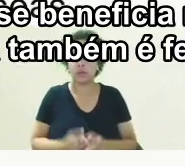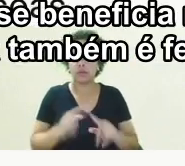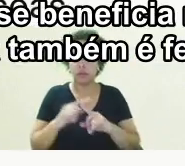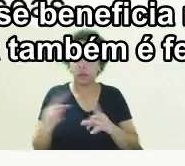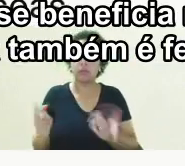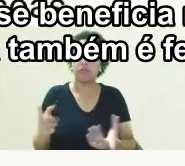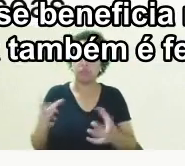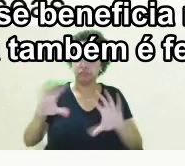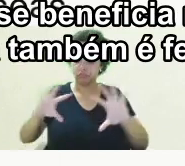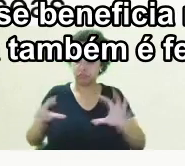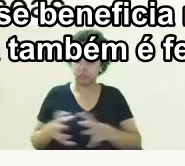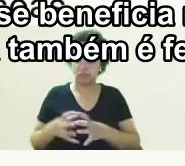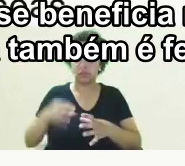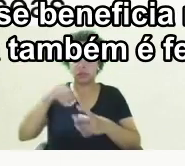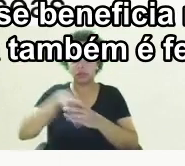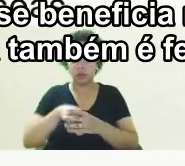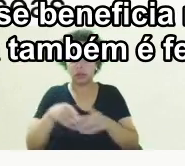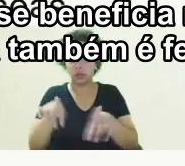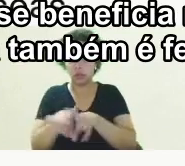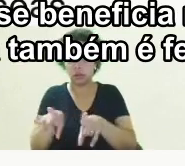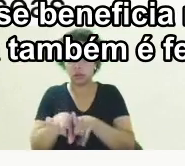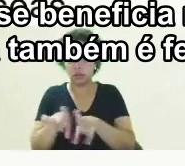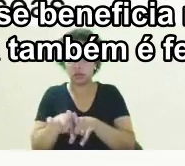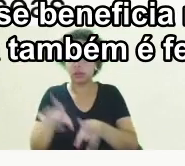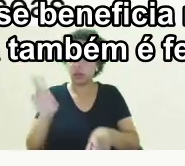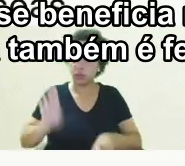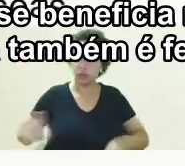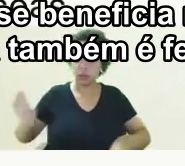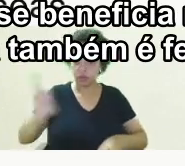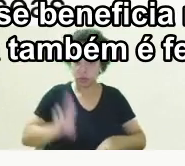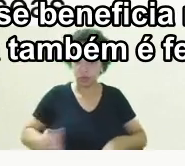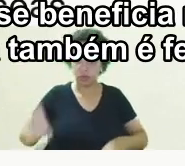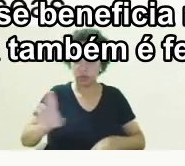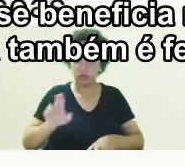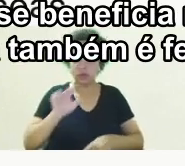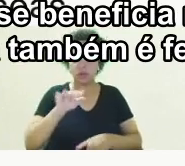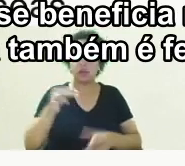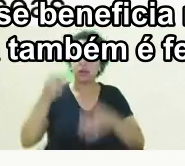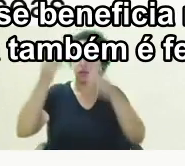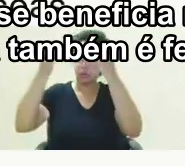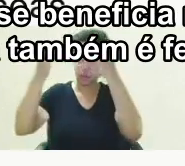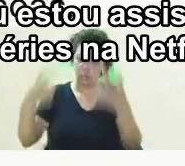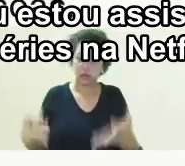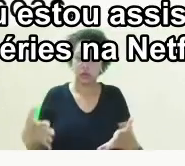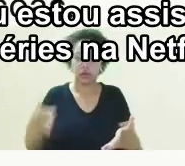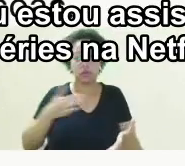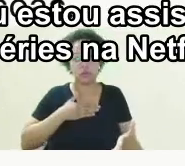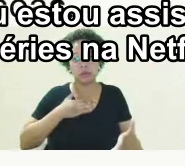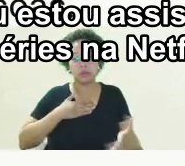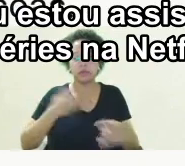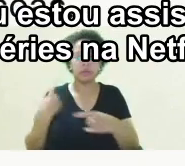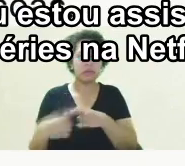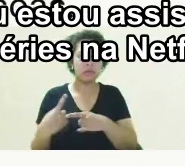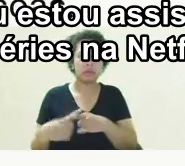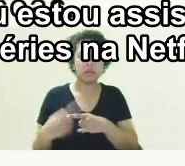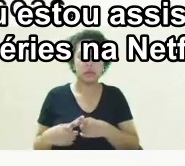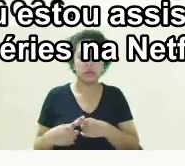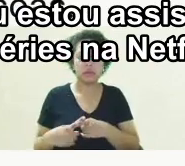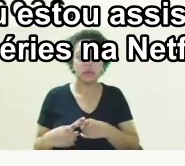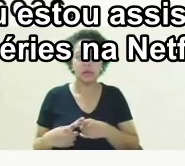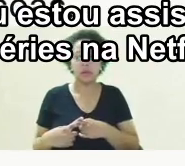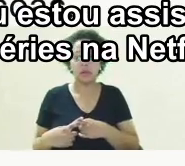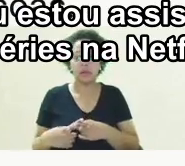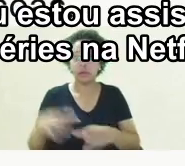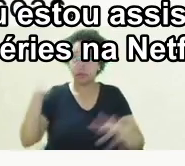também como pessoa que se beneficia muito com a audiodescrição, ela também é feita para mim. Por quê? Vamos imaginar que eu